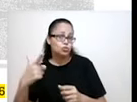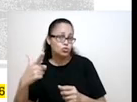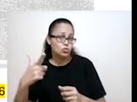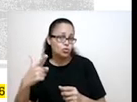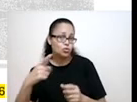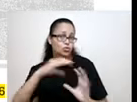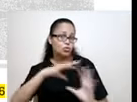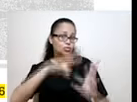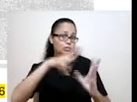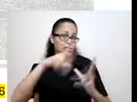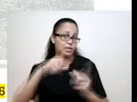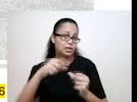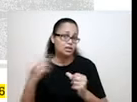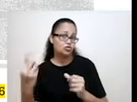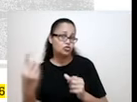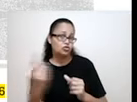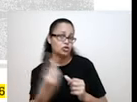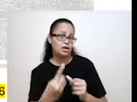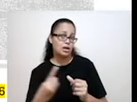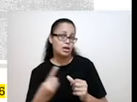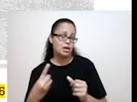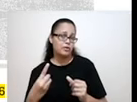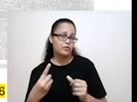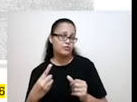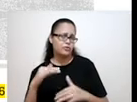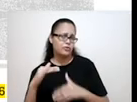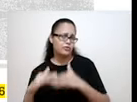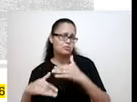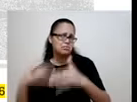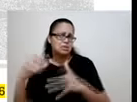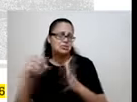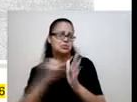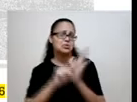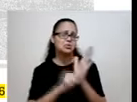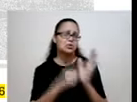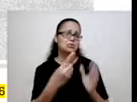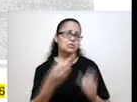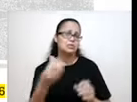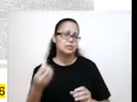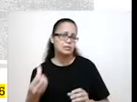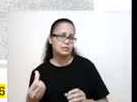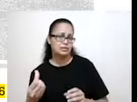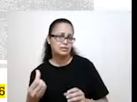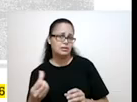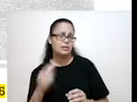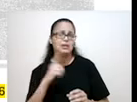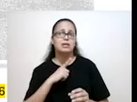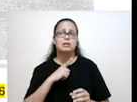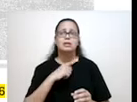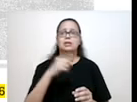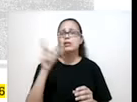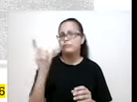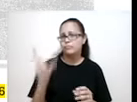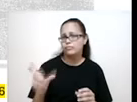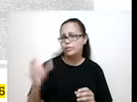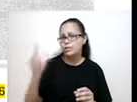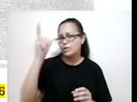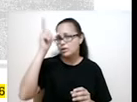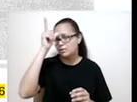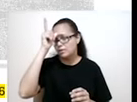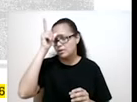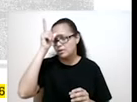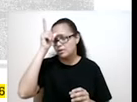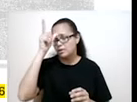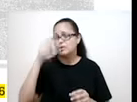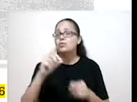giravam. Décadas mais tarde, já no século XVI, o alemão Kepler inventou o telescópio